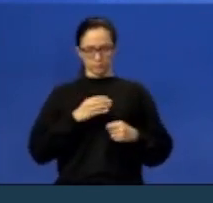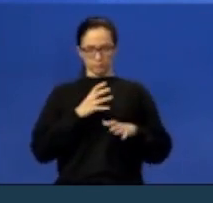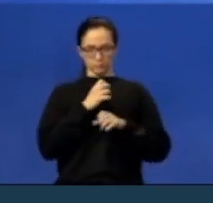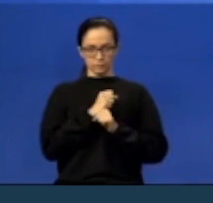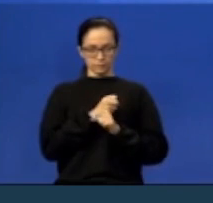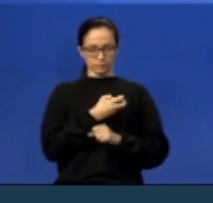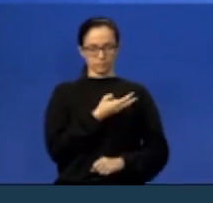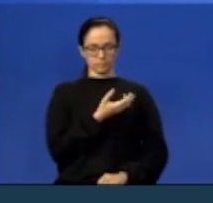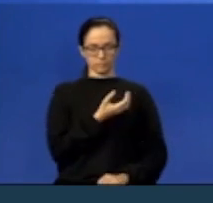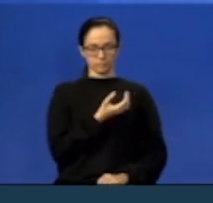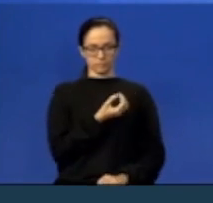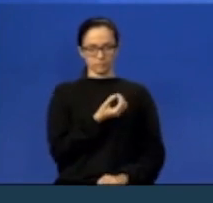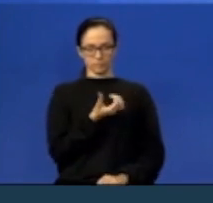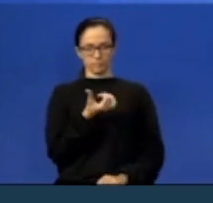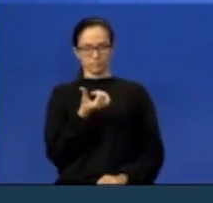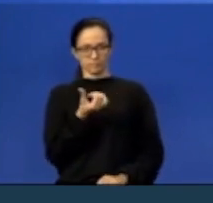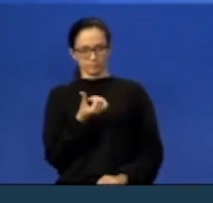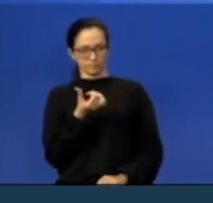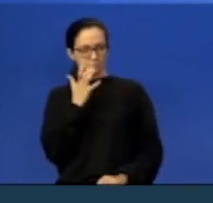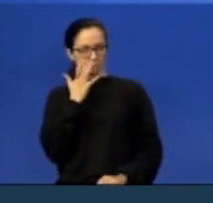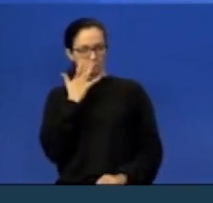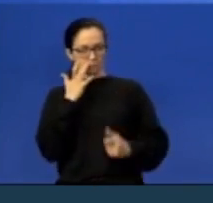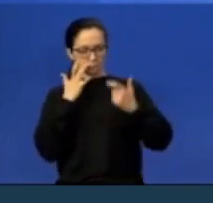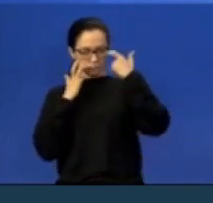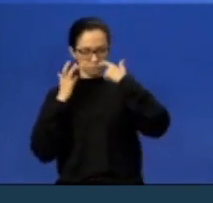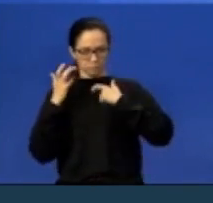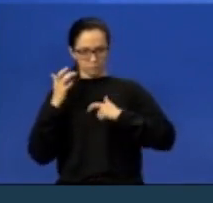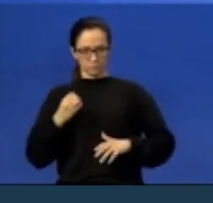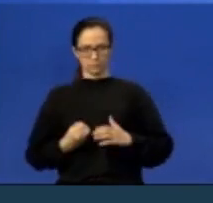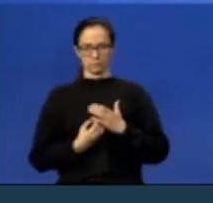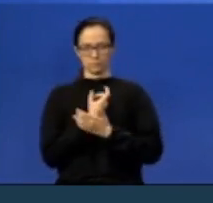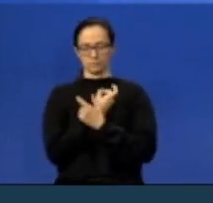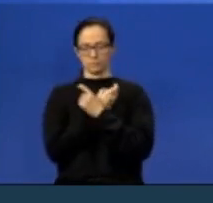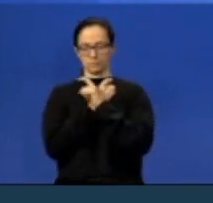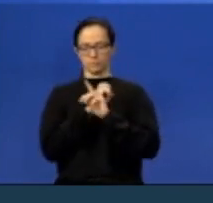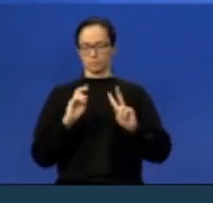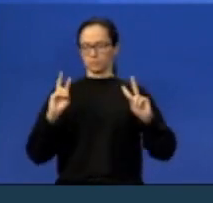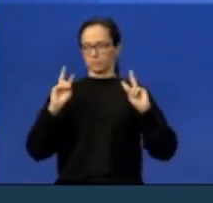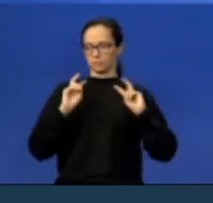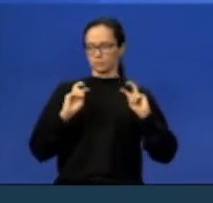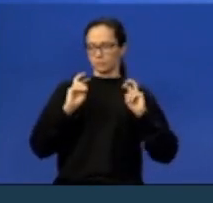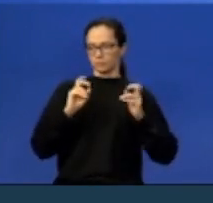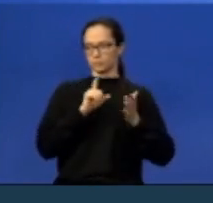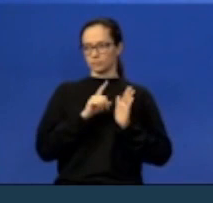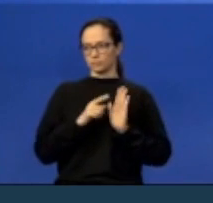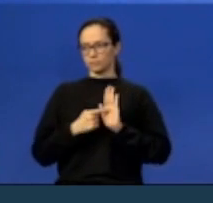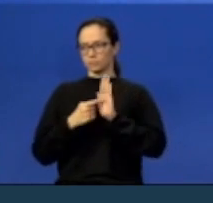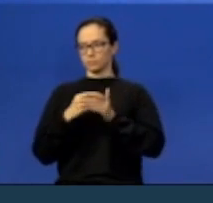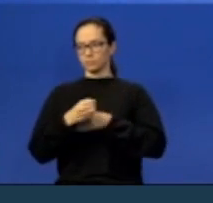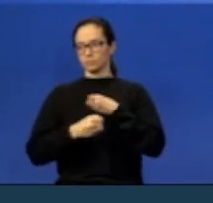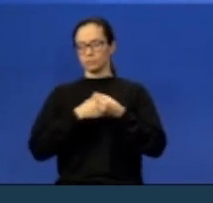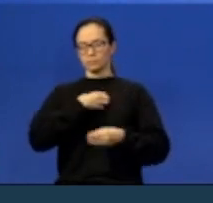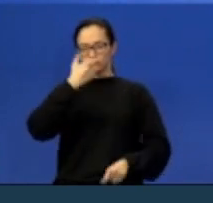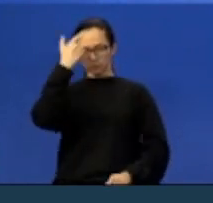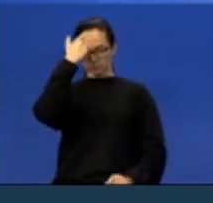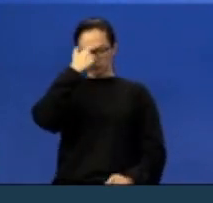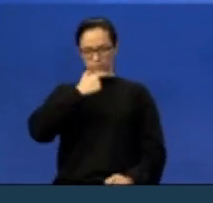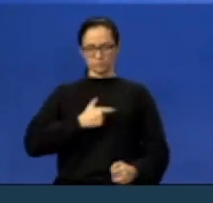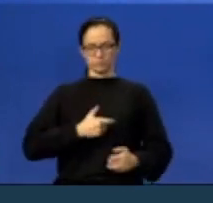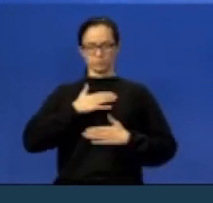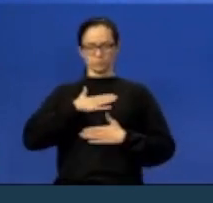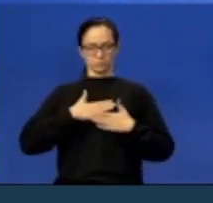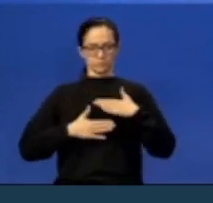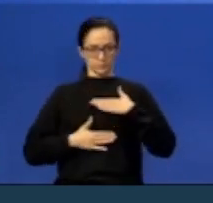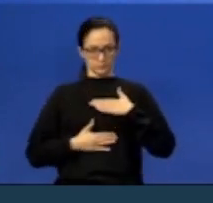206 ossos. E o esqueleto humano é quem vai dar as nossas características, como a forma e a estrutura que o nosso corpo ele